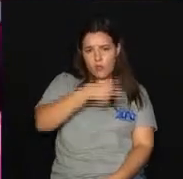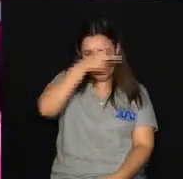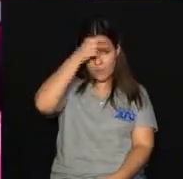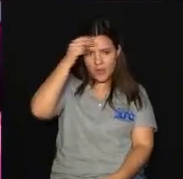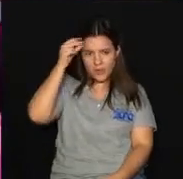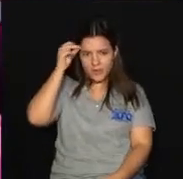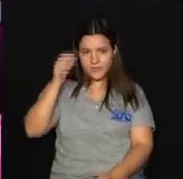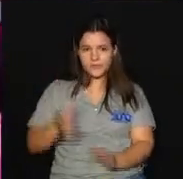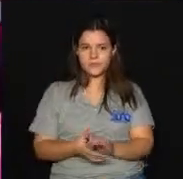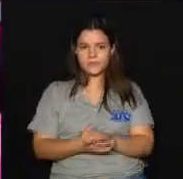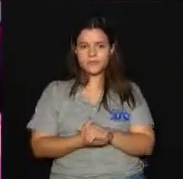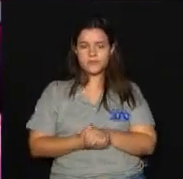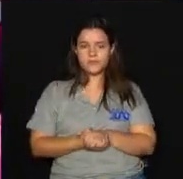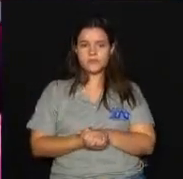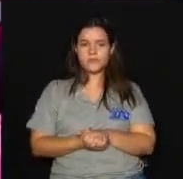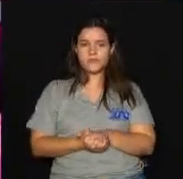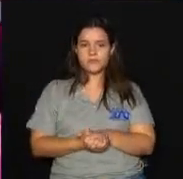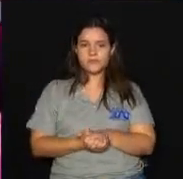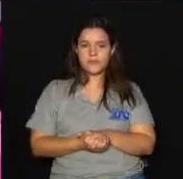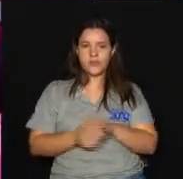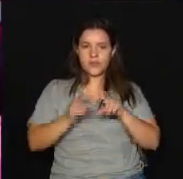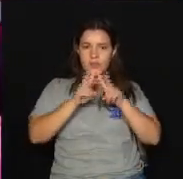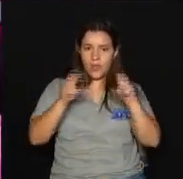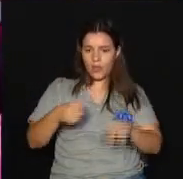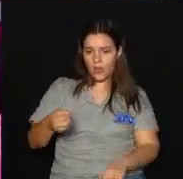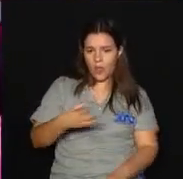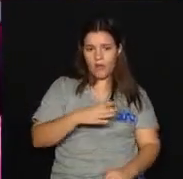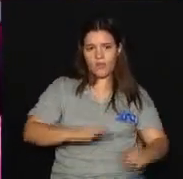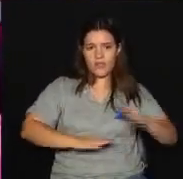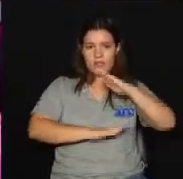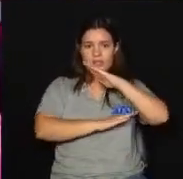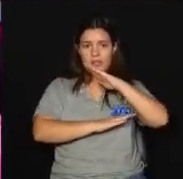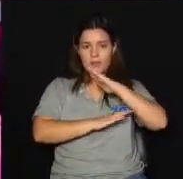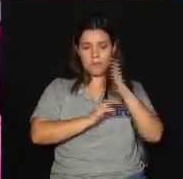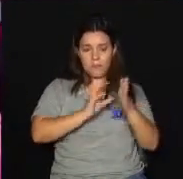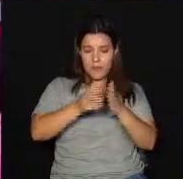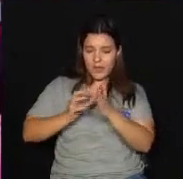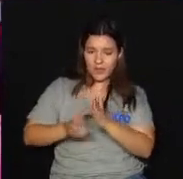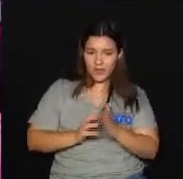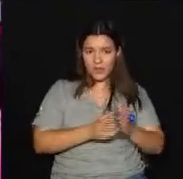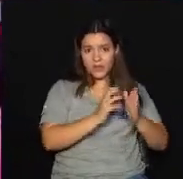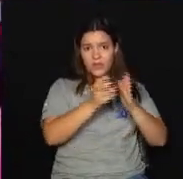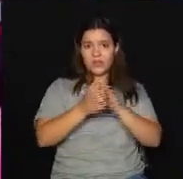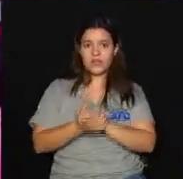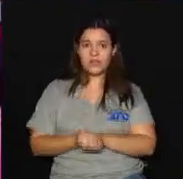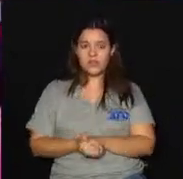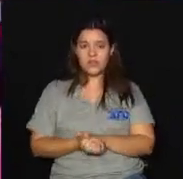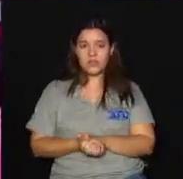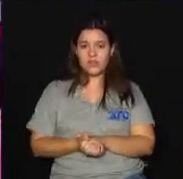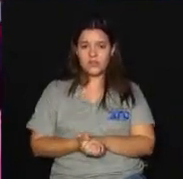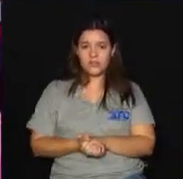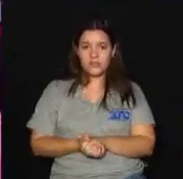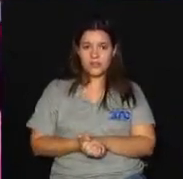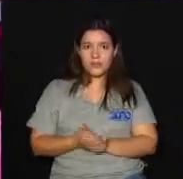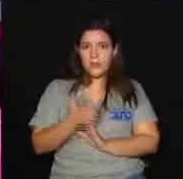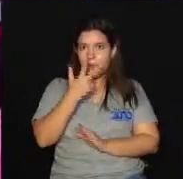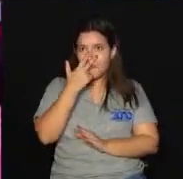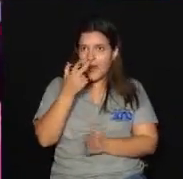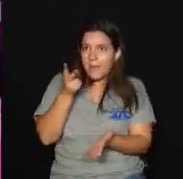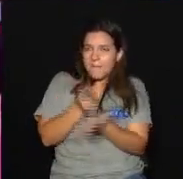Com relação à nova Câmara, né? Na realidade, é o mesmo quadro. Quer